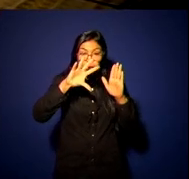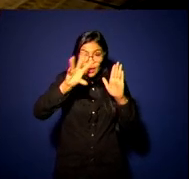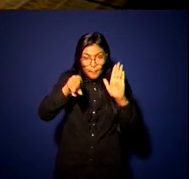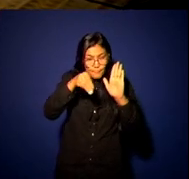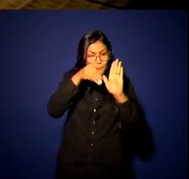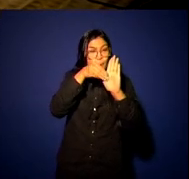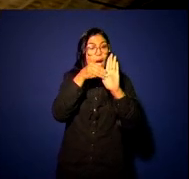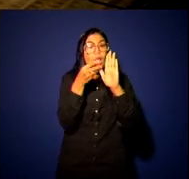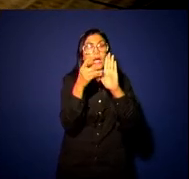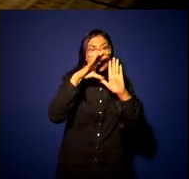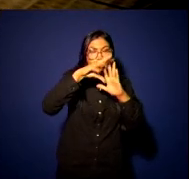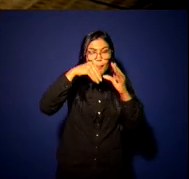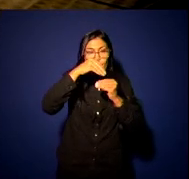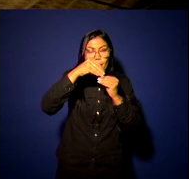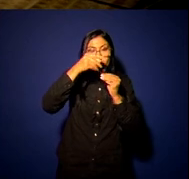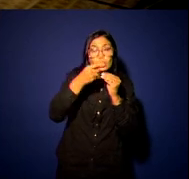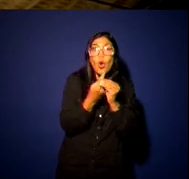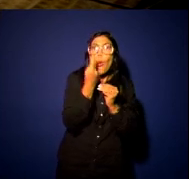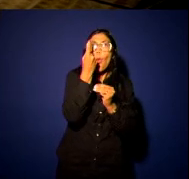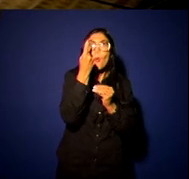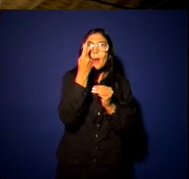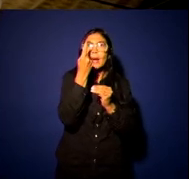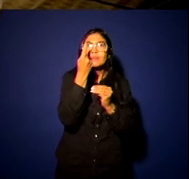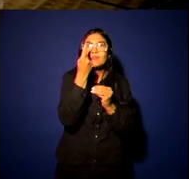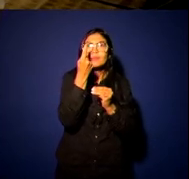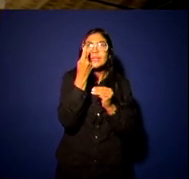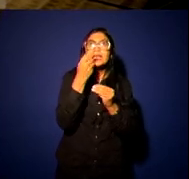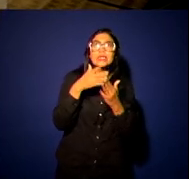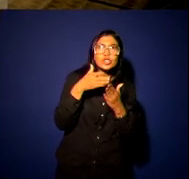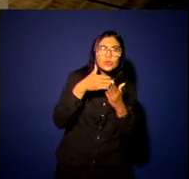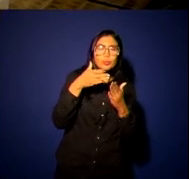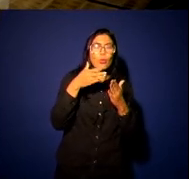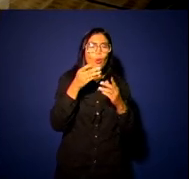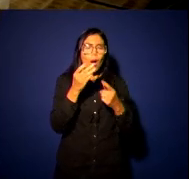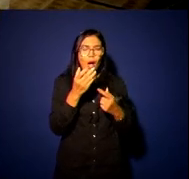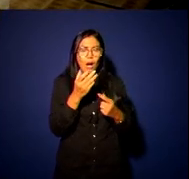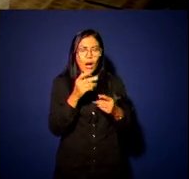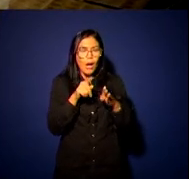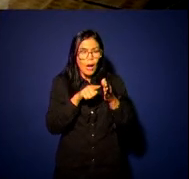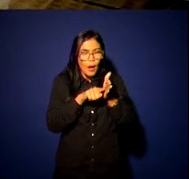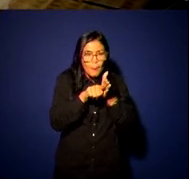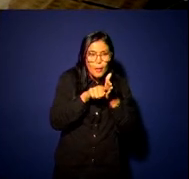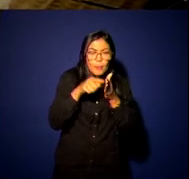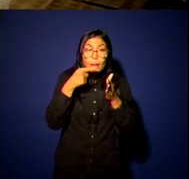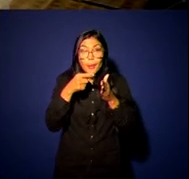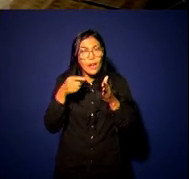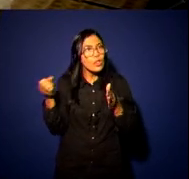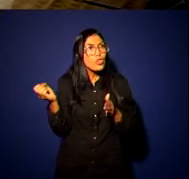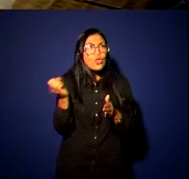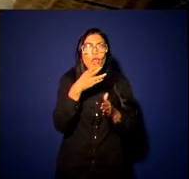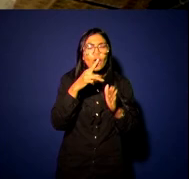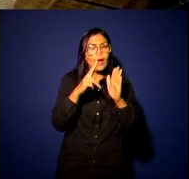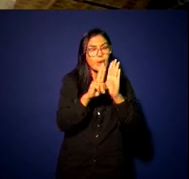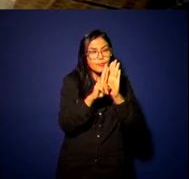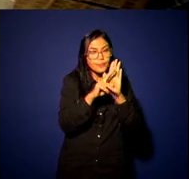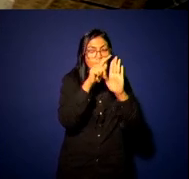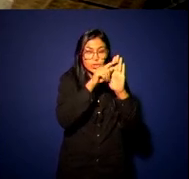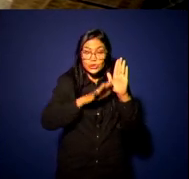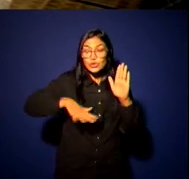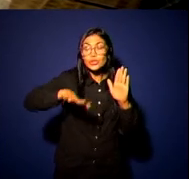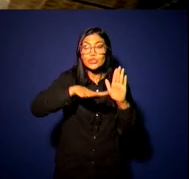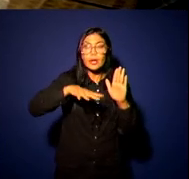numa única Norma um acabou-se o único com uma técnica normativa inédita em que a gente tem normas